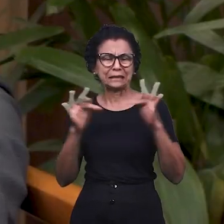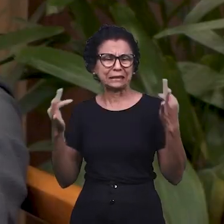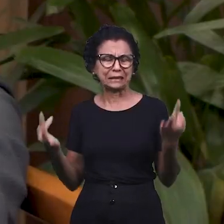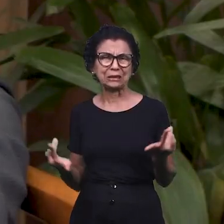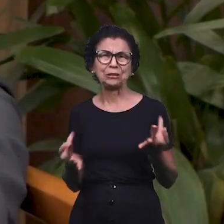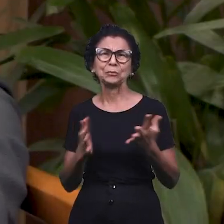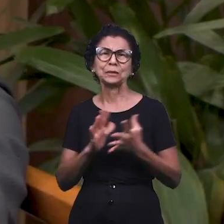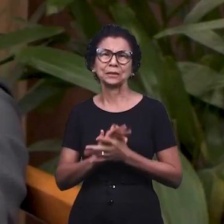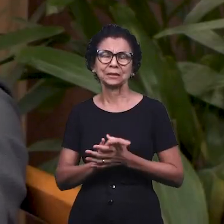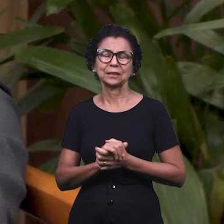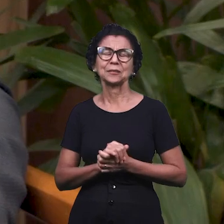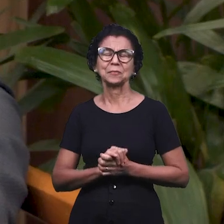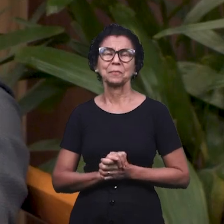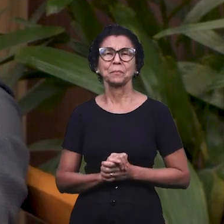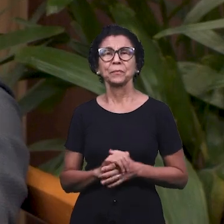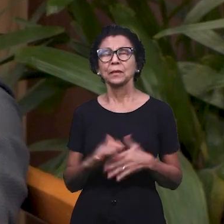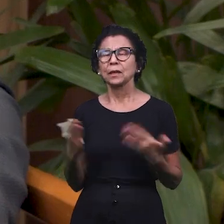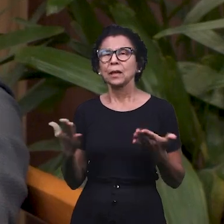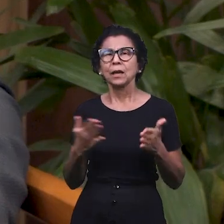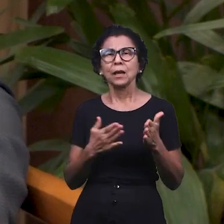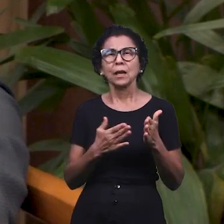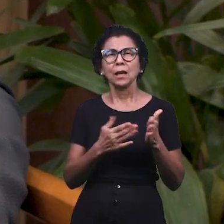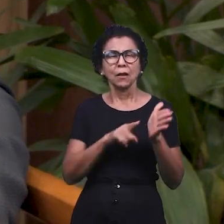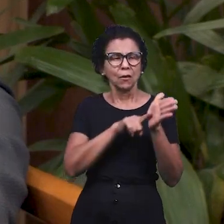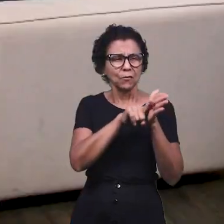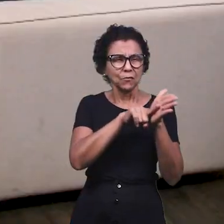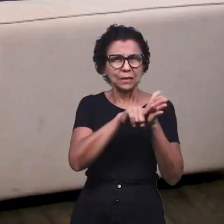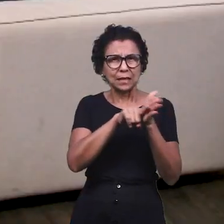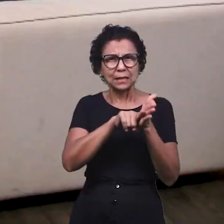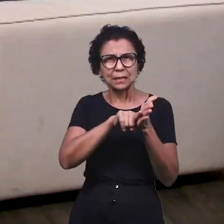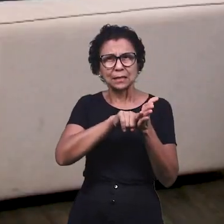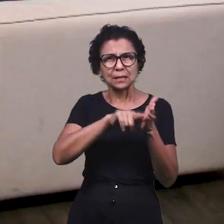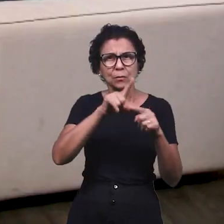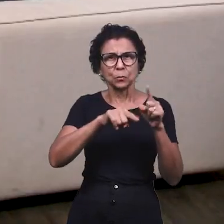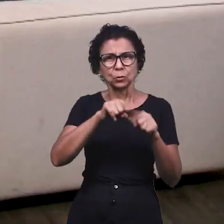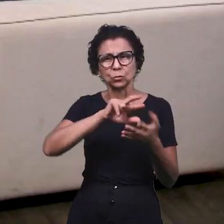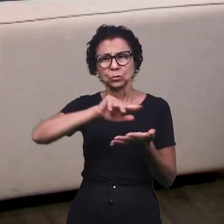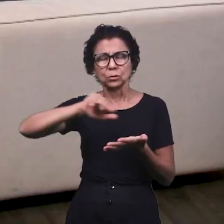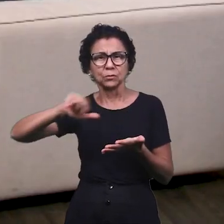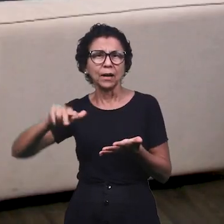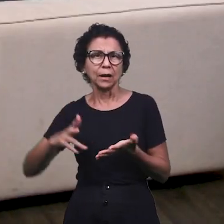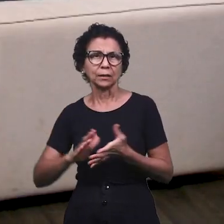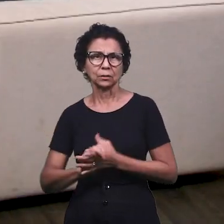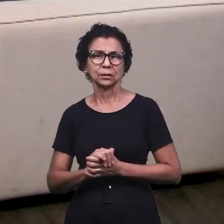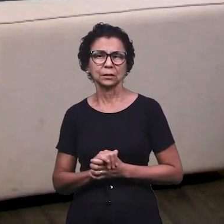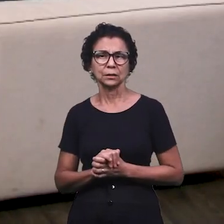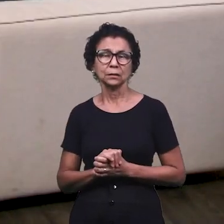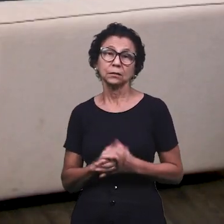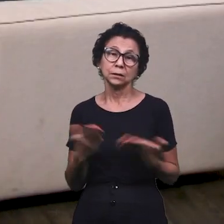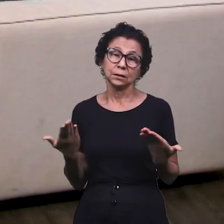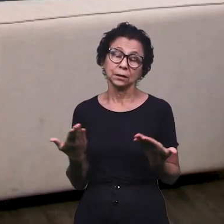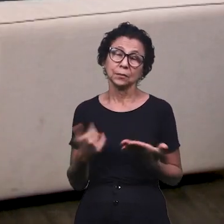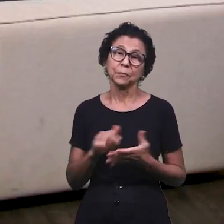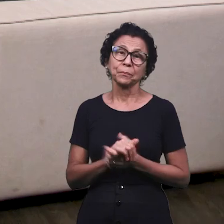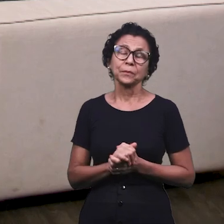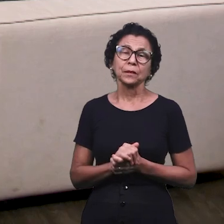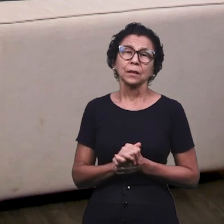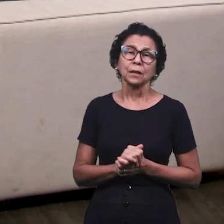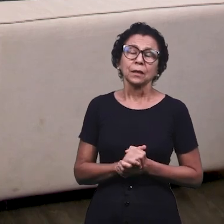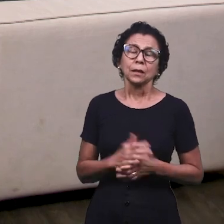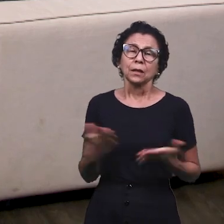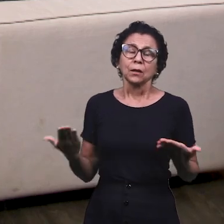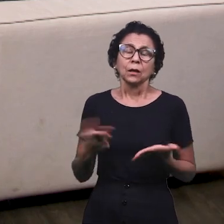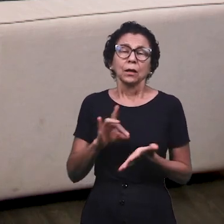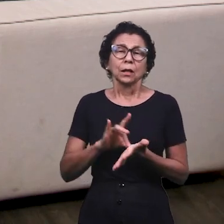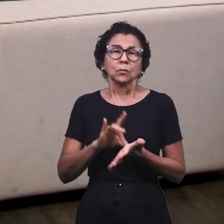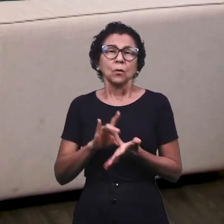não? Continua a complexidade? Comercial foi facilitado devido aos marketplaces no Brasil e também a